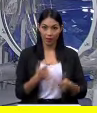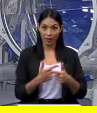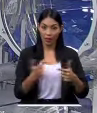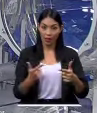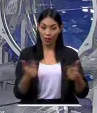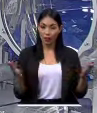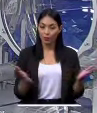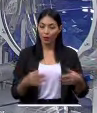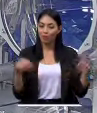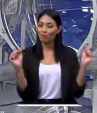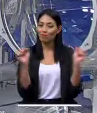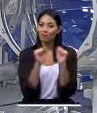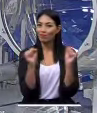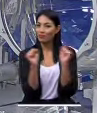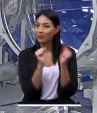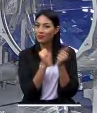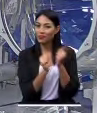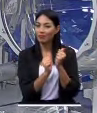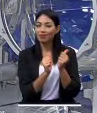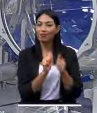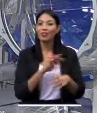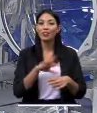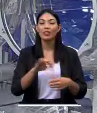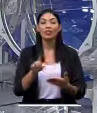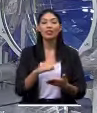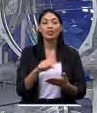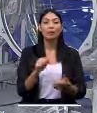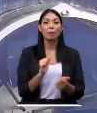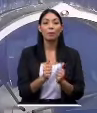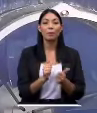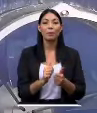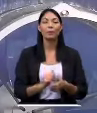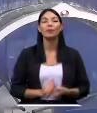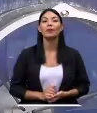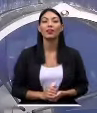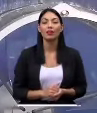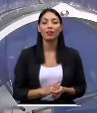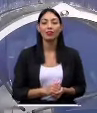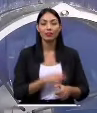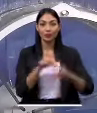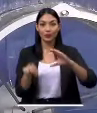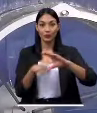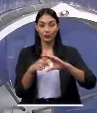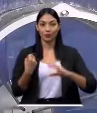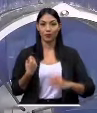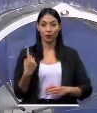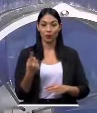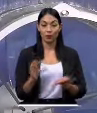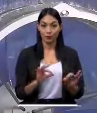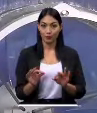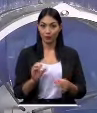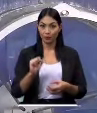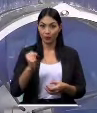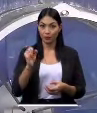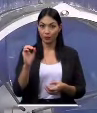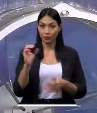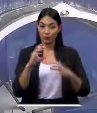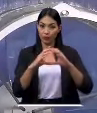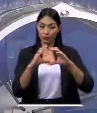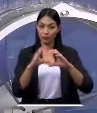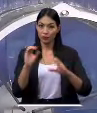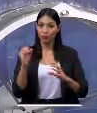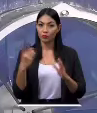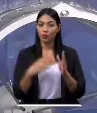os apaixonados por futebol. É o sorteio da Time Mania. Aqui temos o globo número 1 com suporte abastecido com as 80